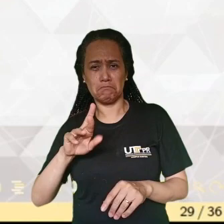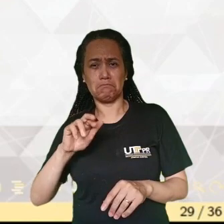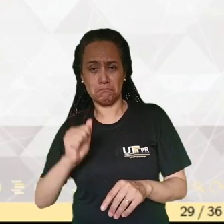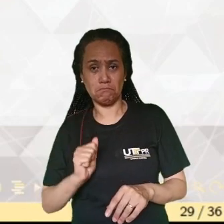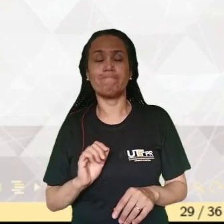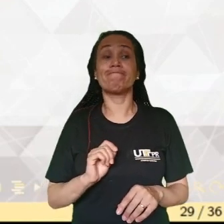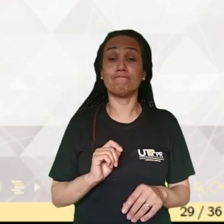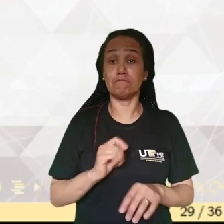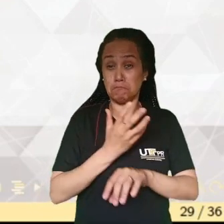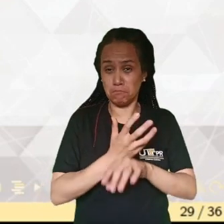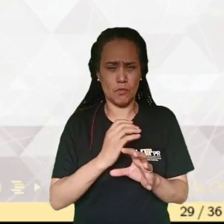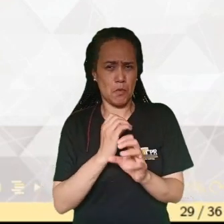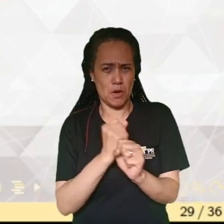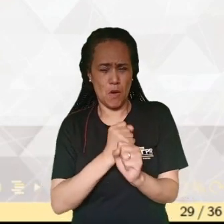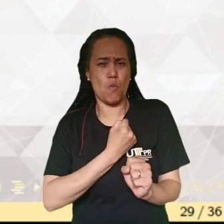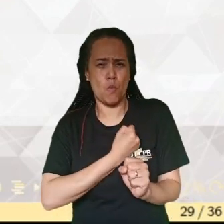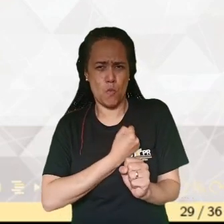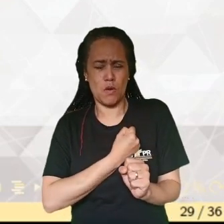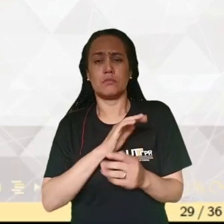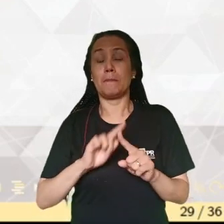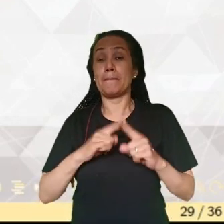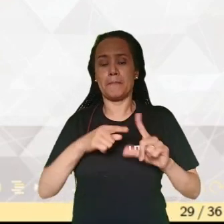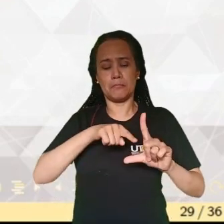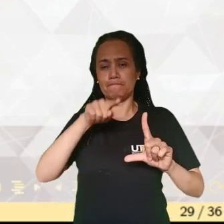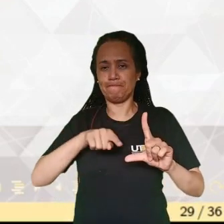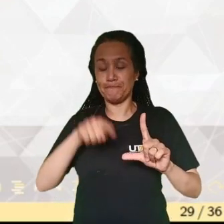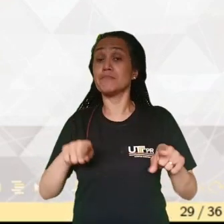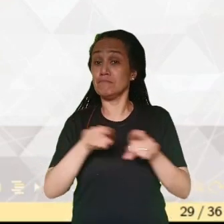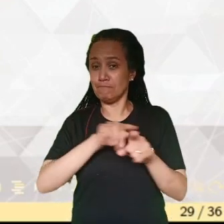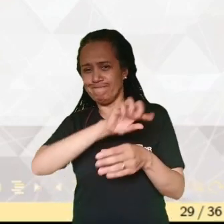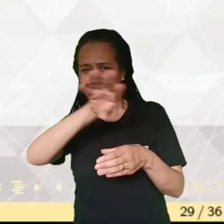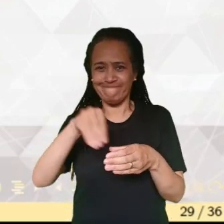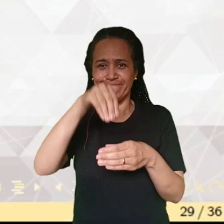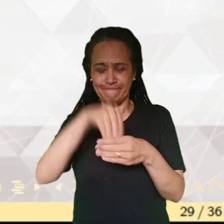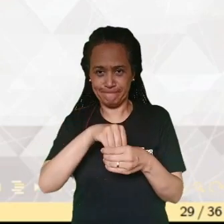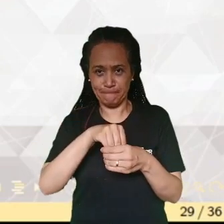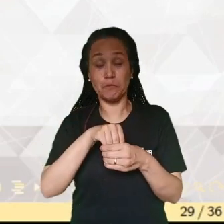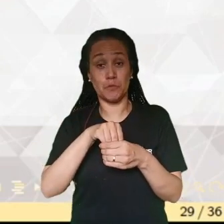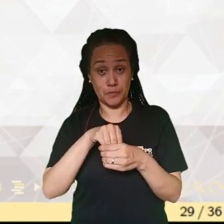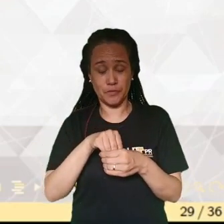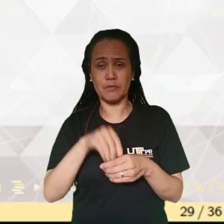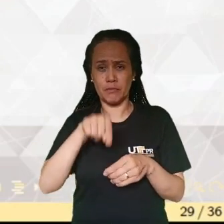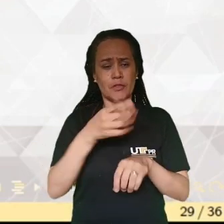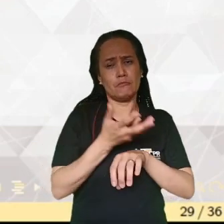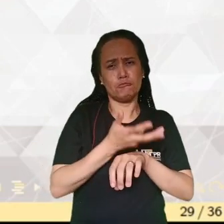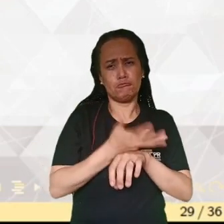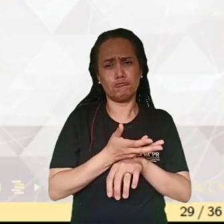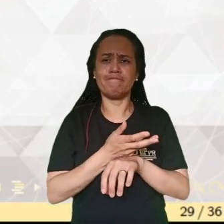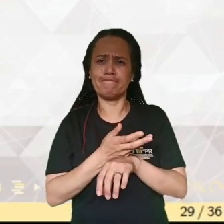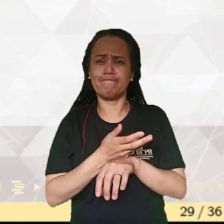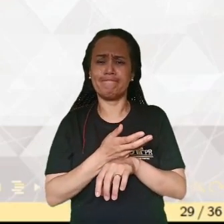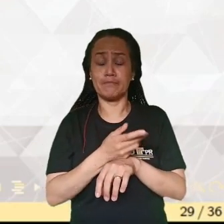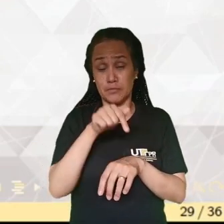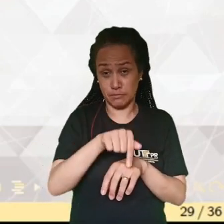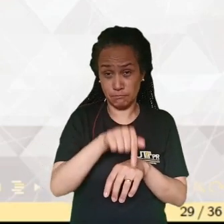cálculo numérico e assim por diante. Na estatística também. Acontece que nesta disciplina que,